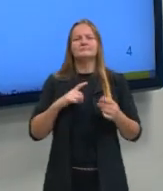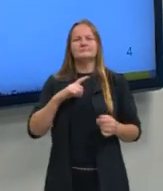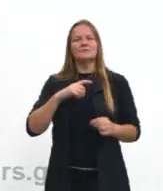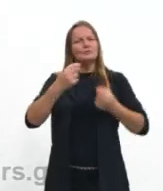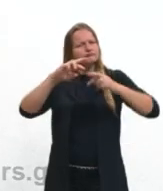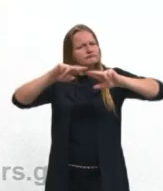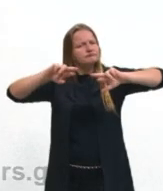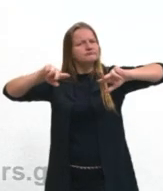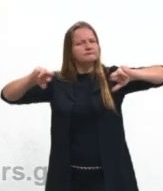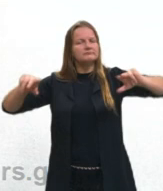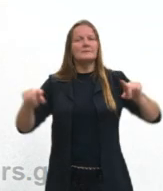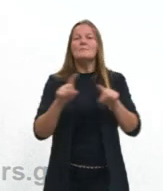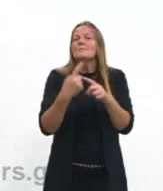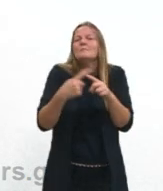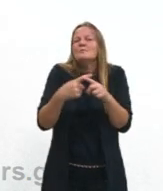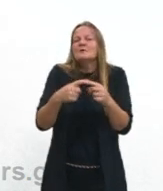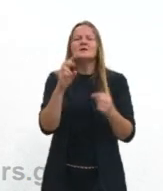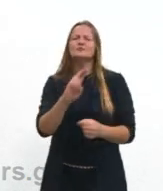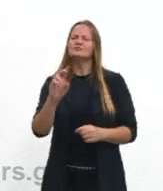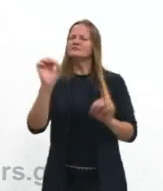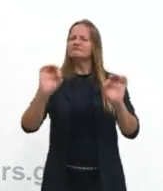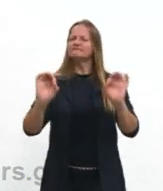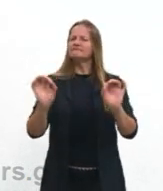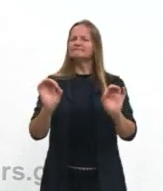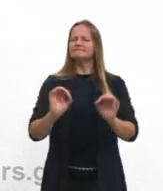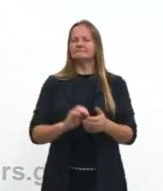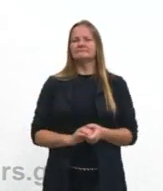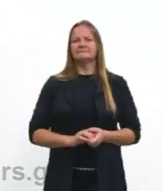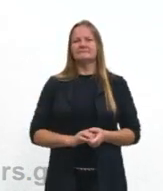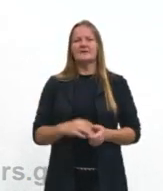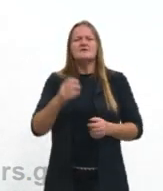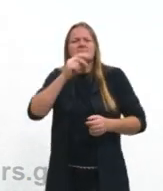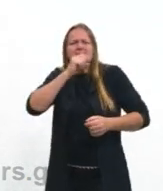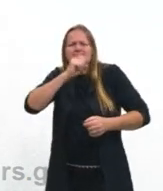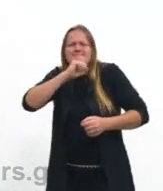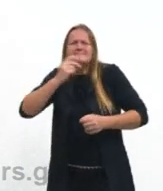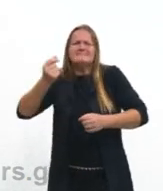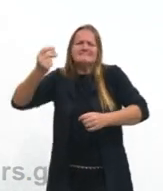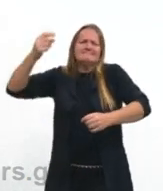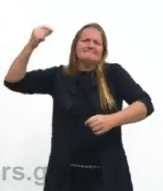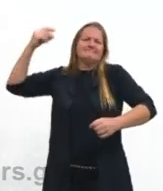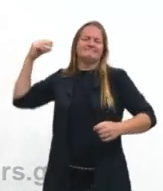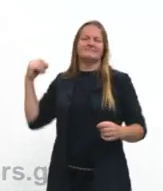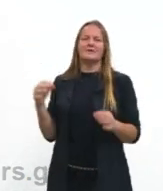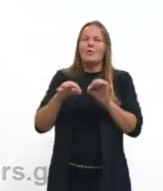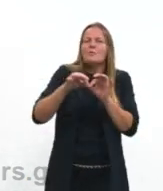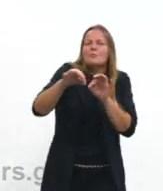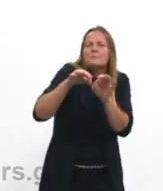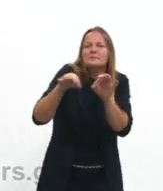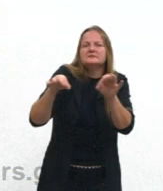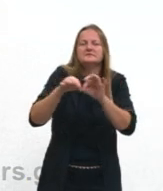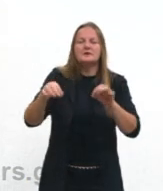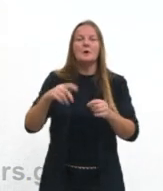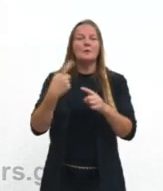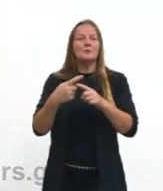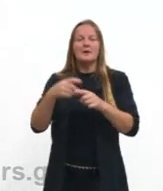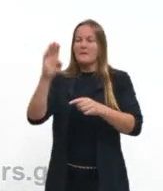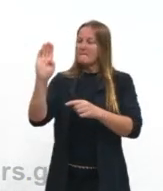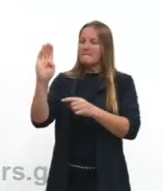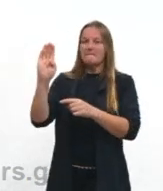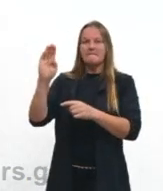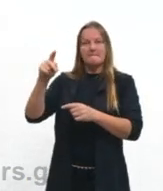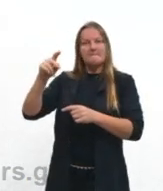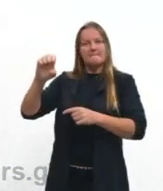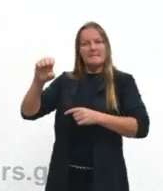entre outros Mas por que que a gente não usa mais essas essas formas de medir porque o meu pé de um